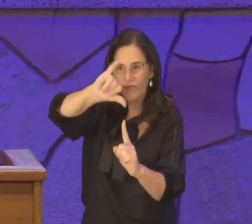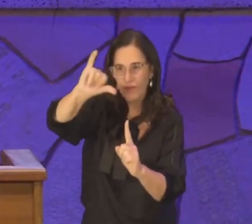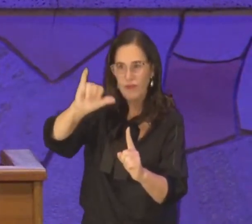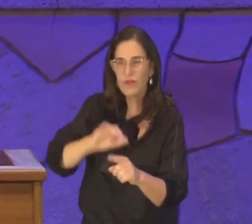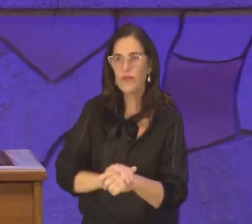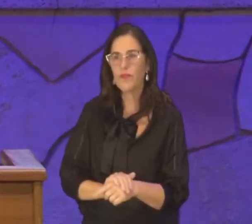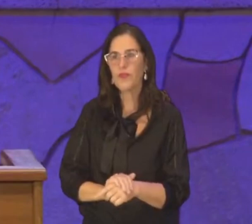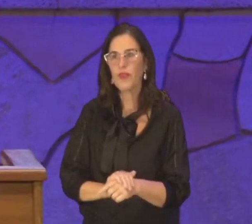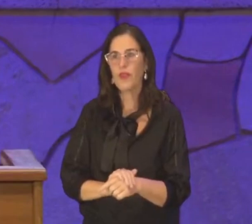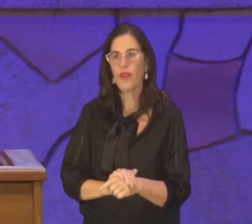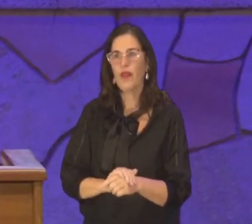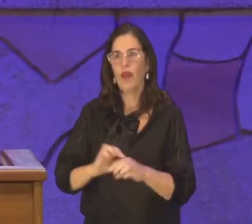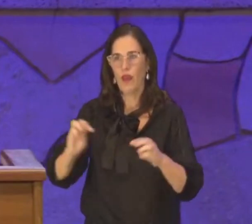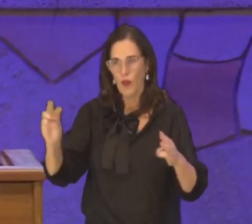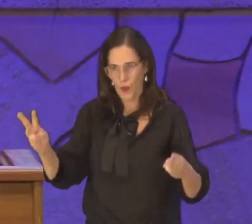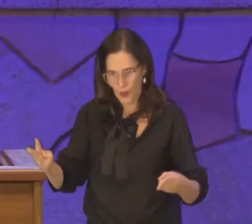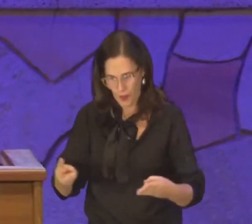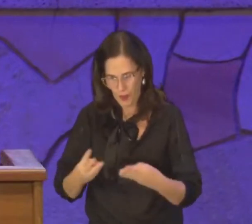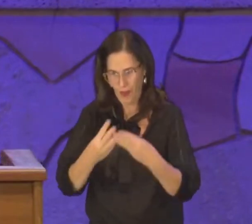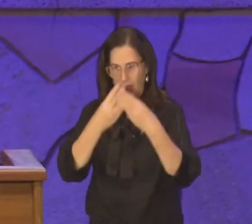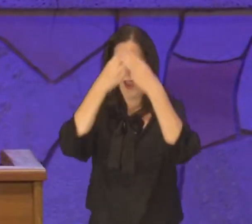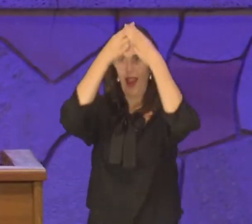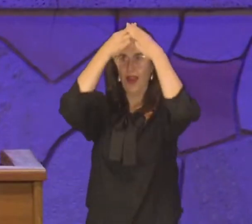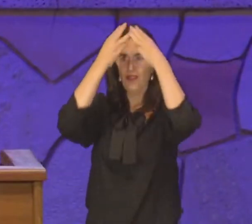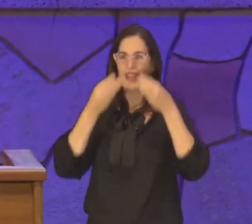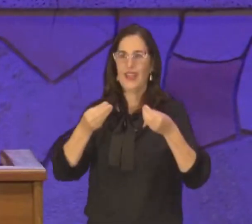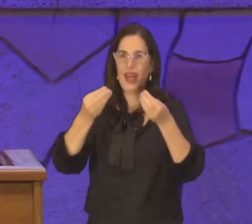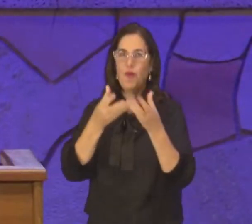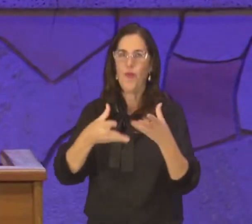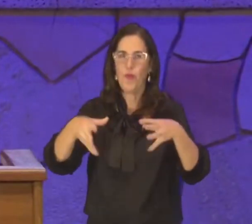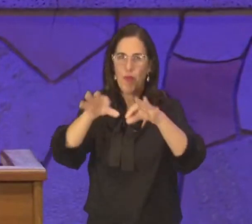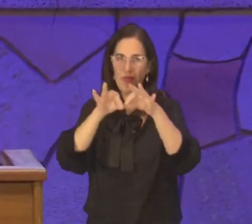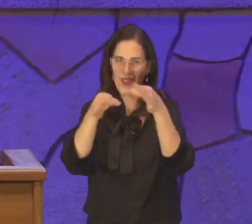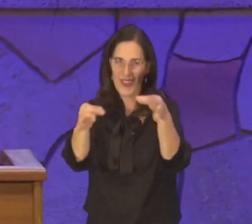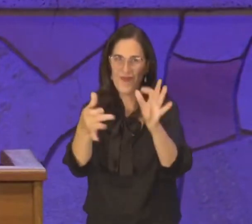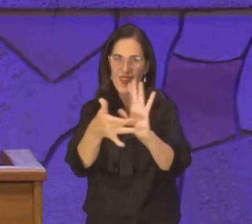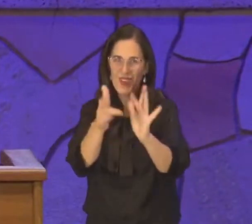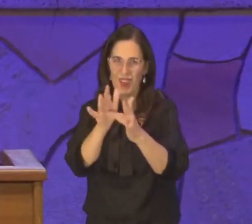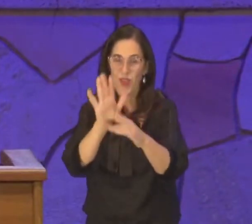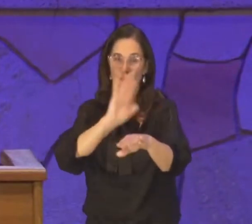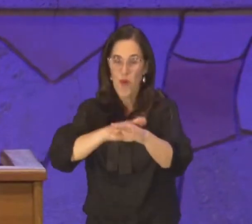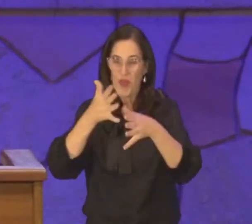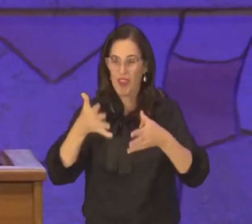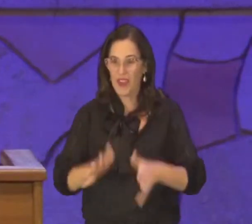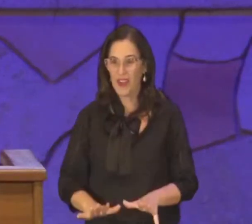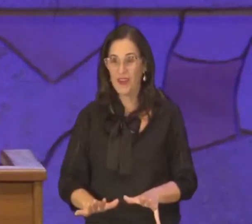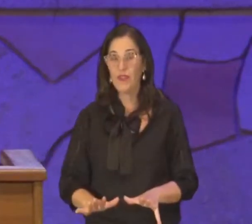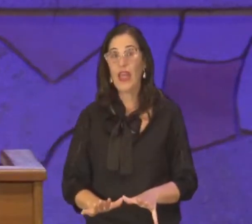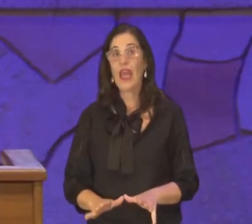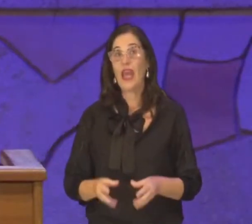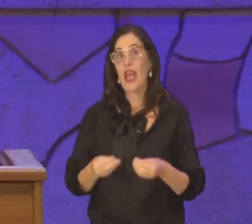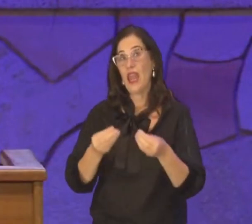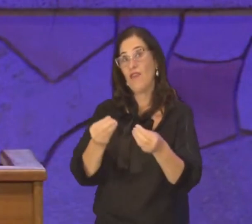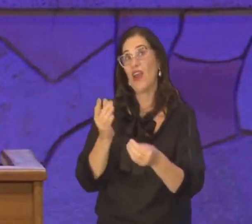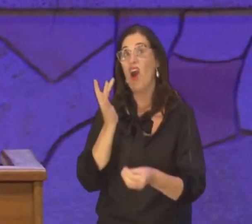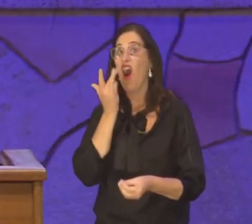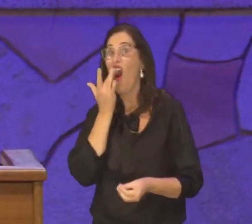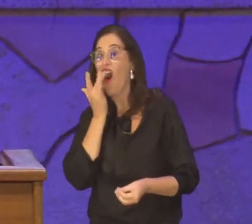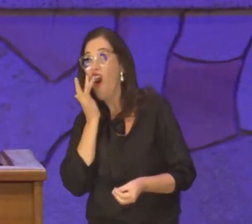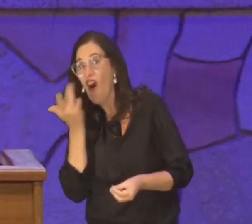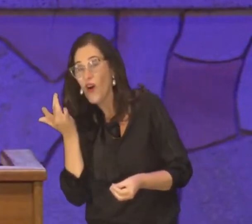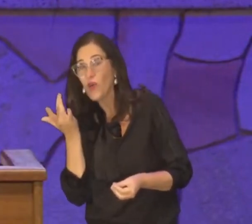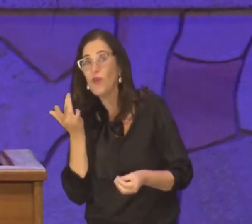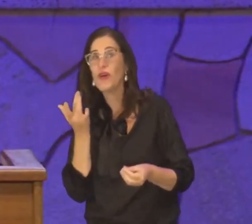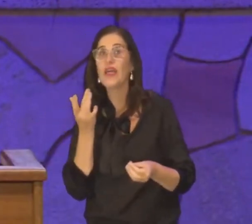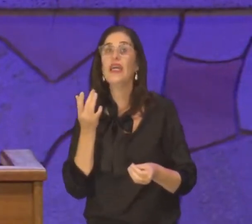Os magos que foram levar presentes a Jesus, por ocasião do seu nascimento, eles levaram ouro, incenso e